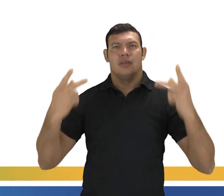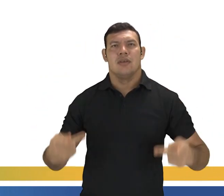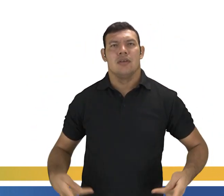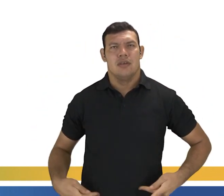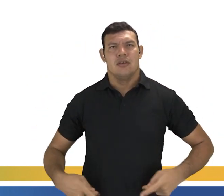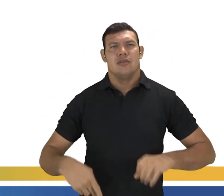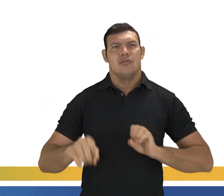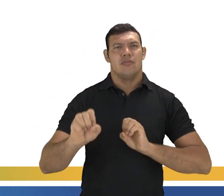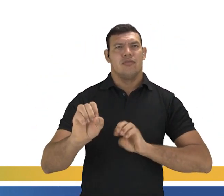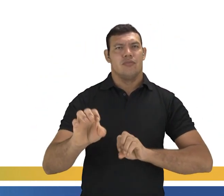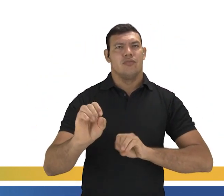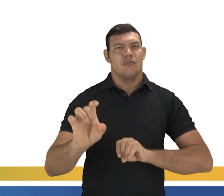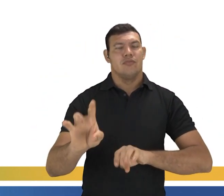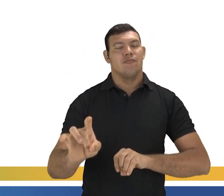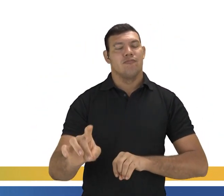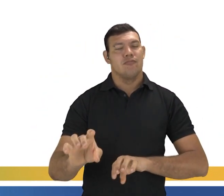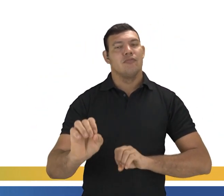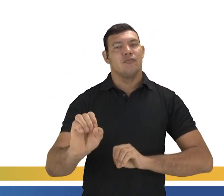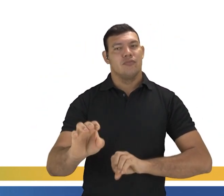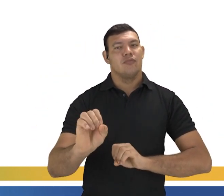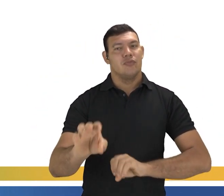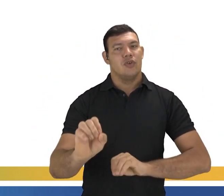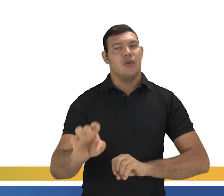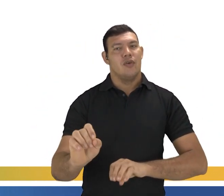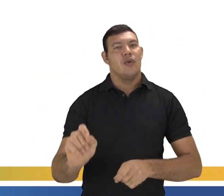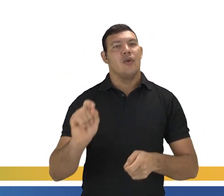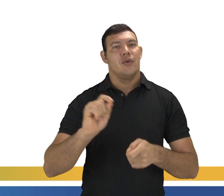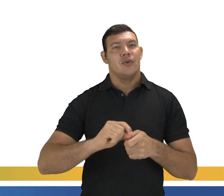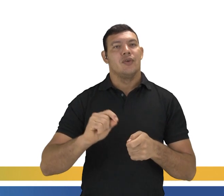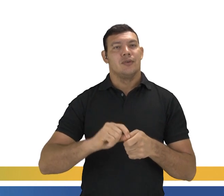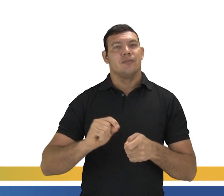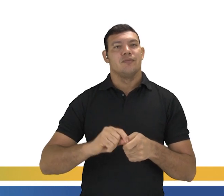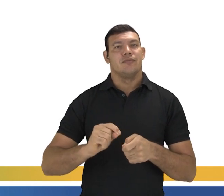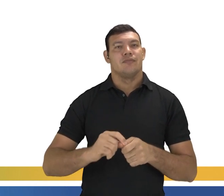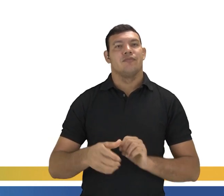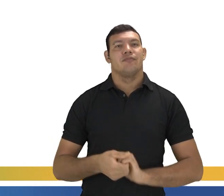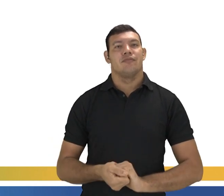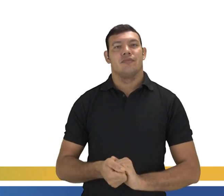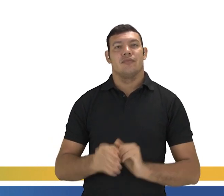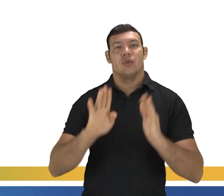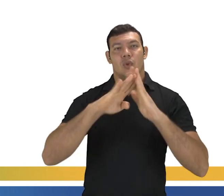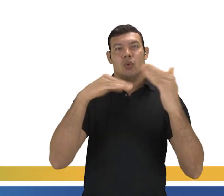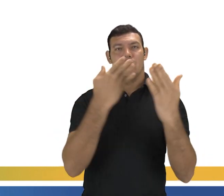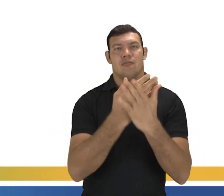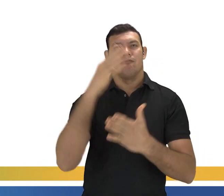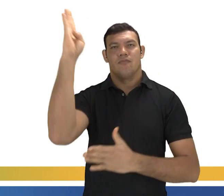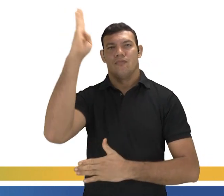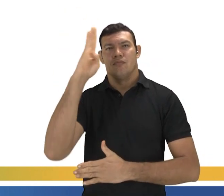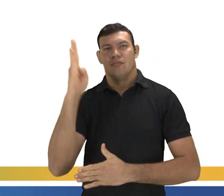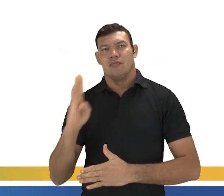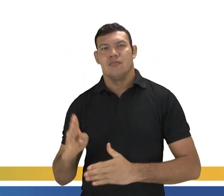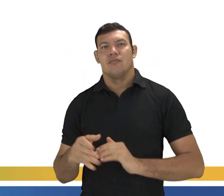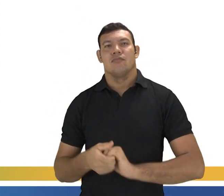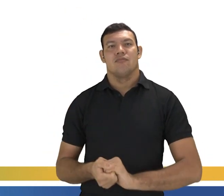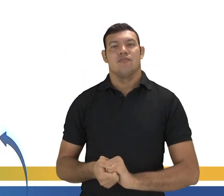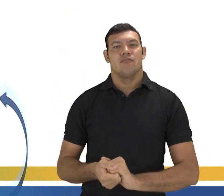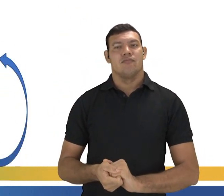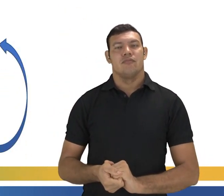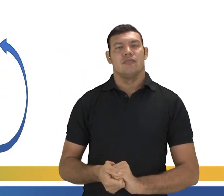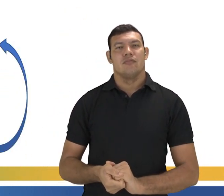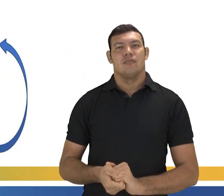os riscos da obesidade e as formas de preveni-la. Agora repare que logo em seguida virão os reflexos,